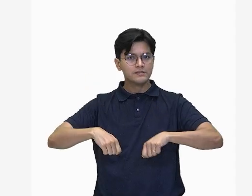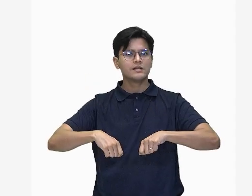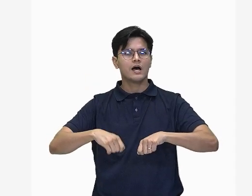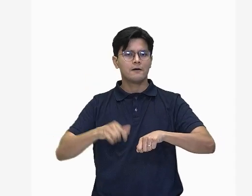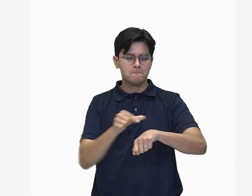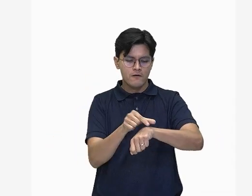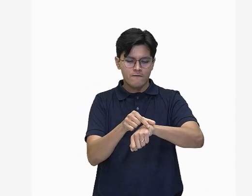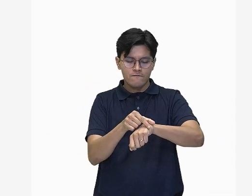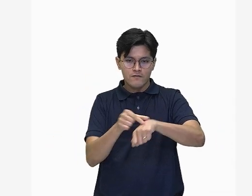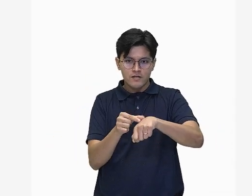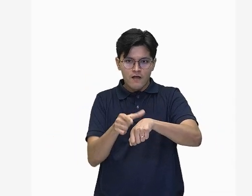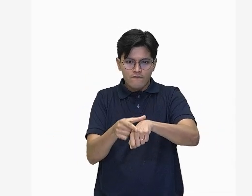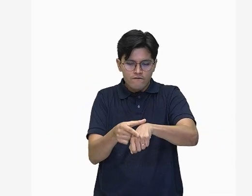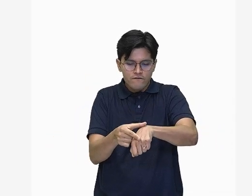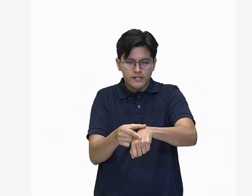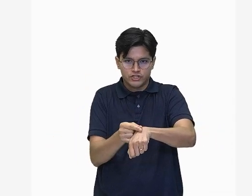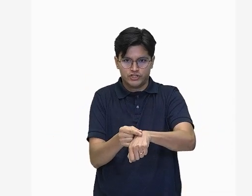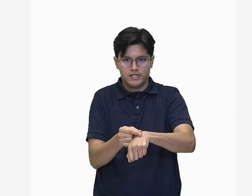nome científico aí